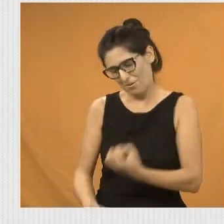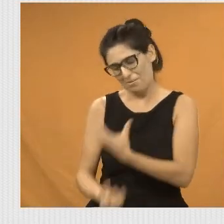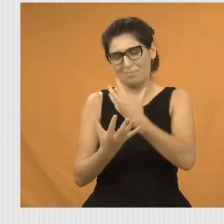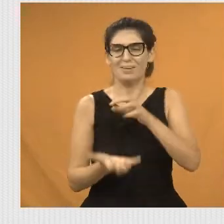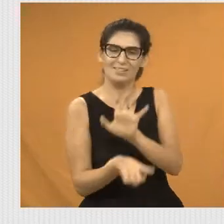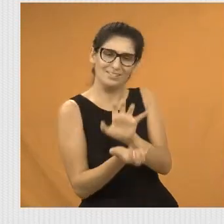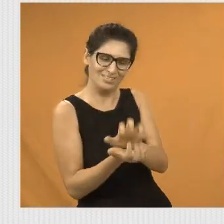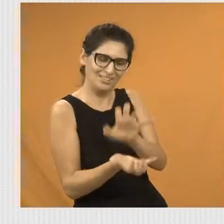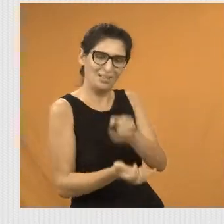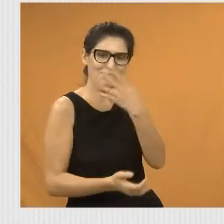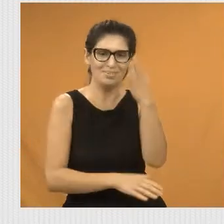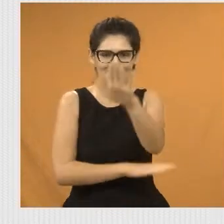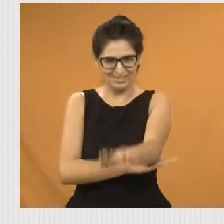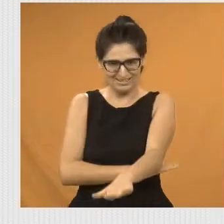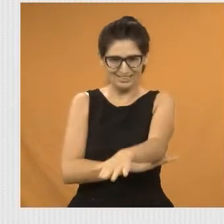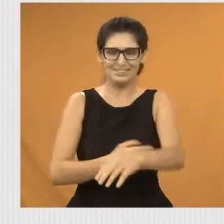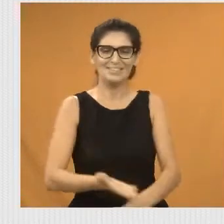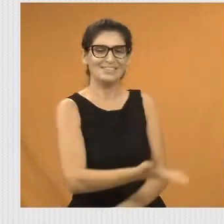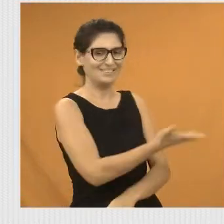tarde a todos.